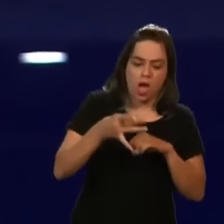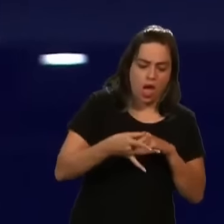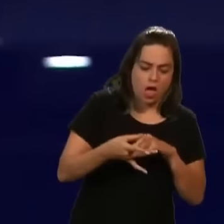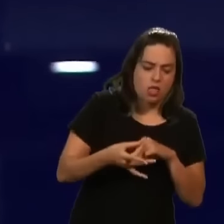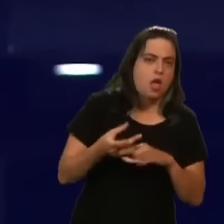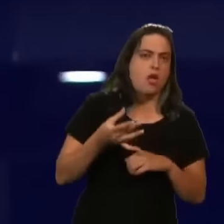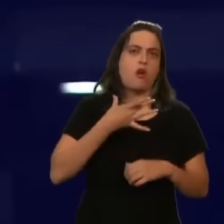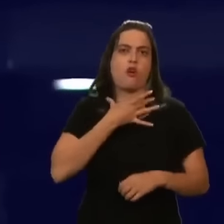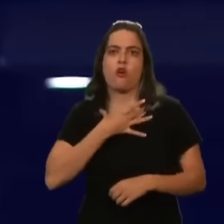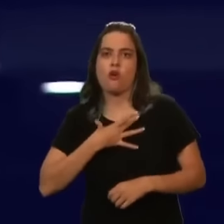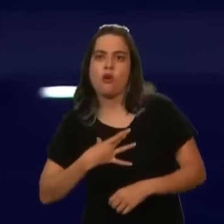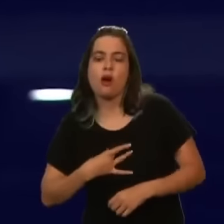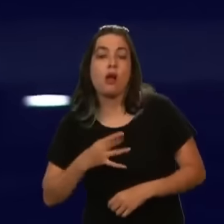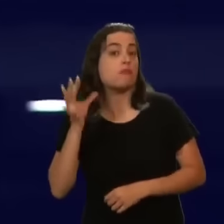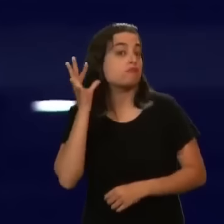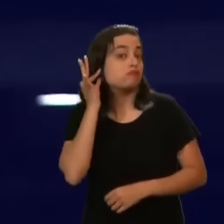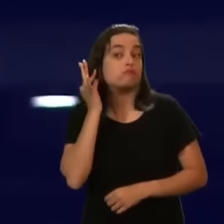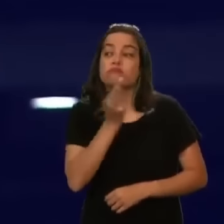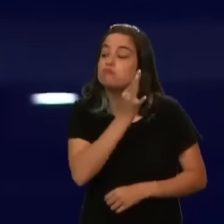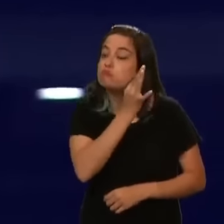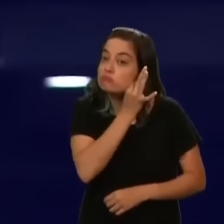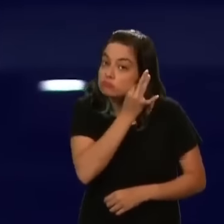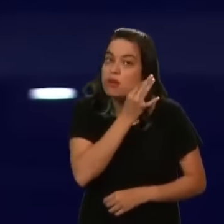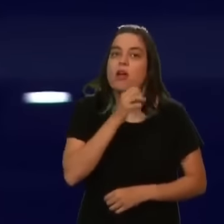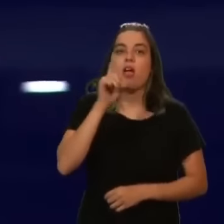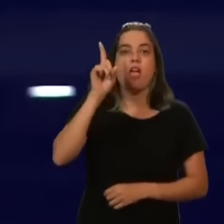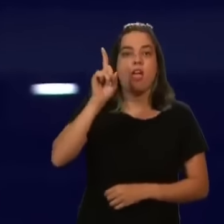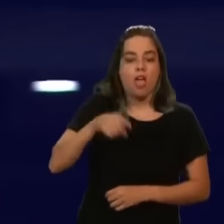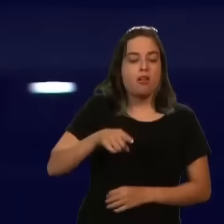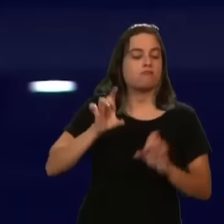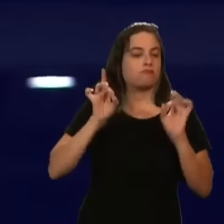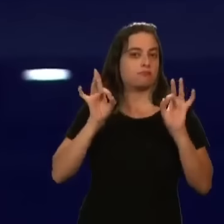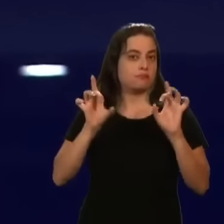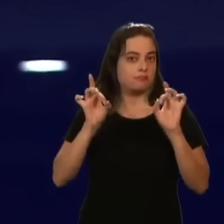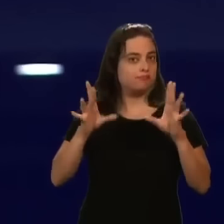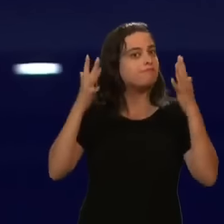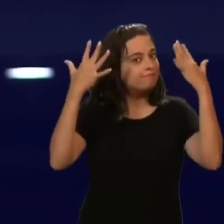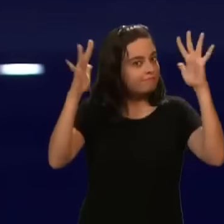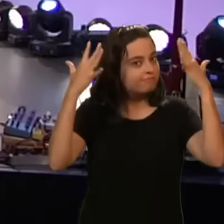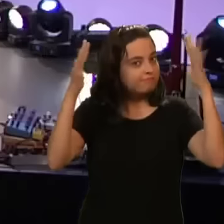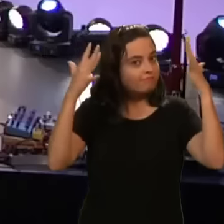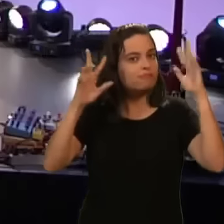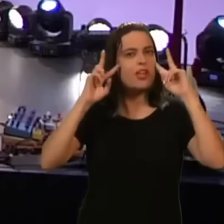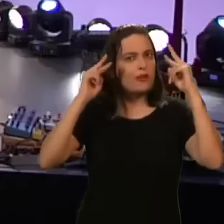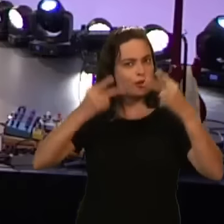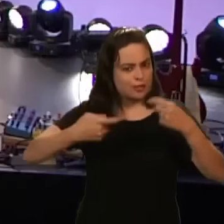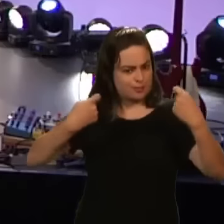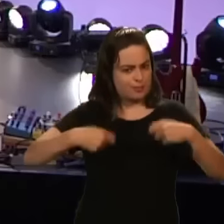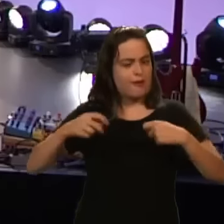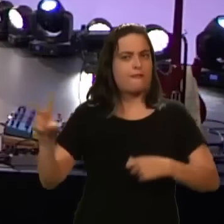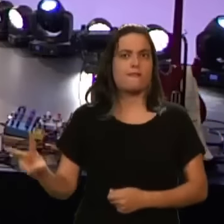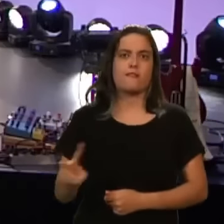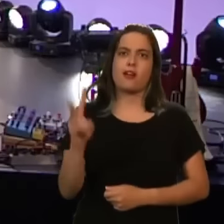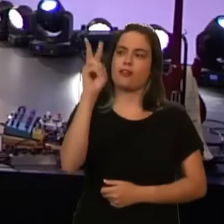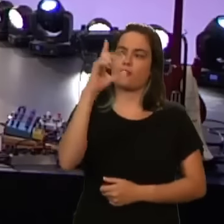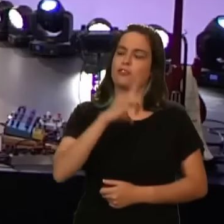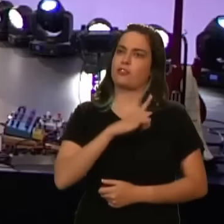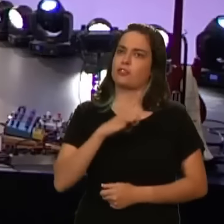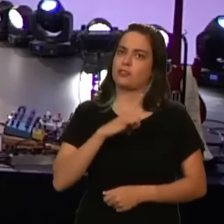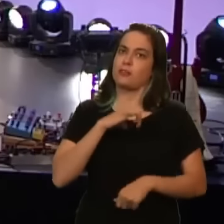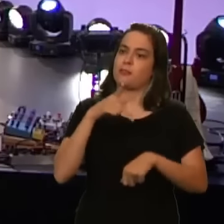seus colares, seus brincos de joias. Vamos aplaudir esse reconhecimento do valor